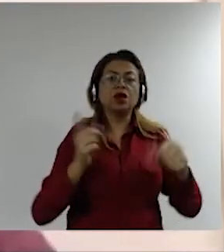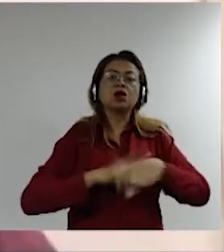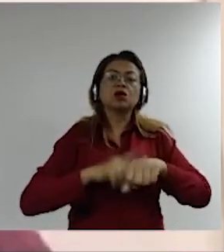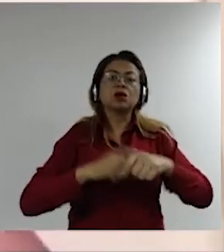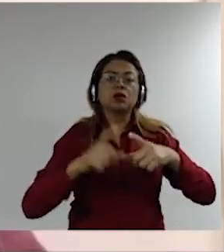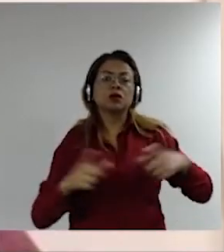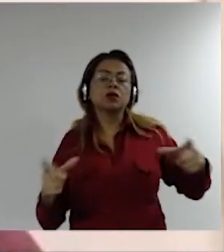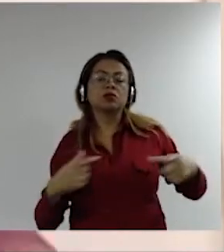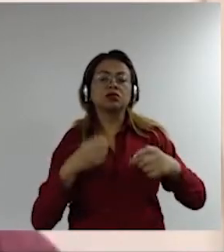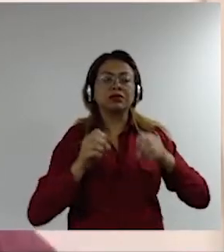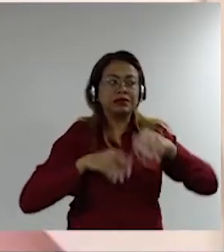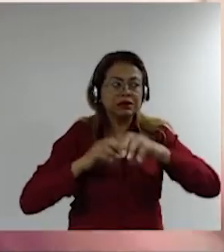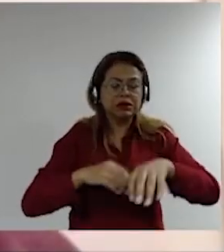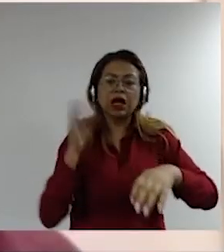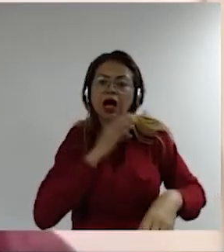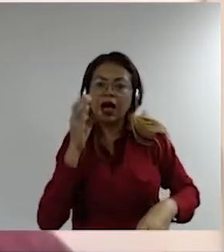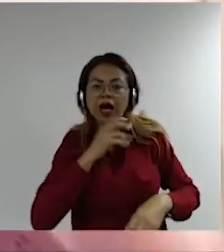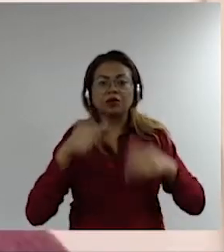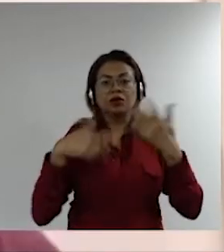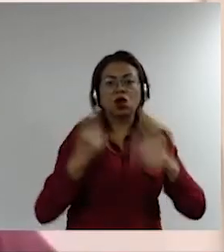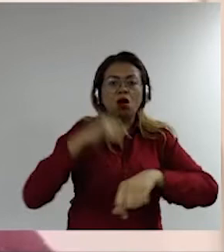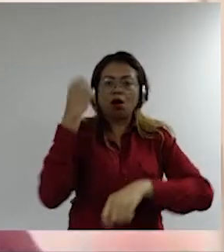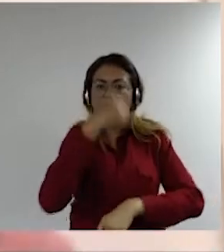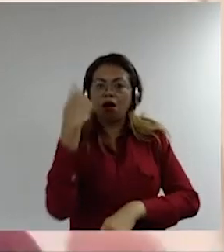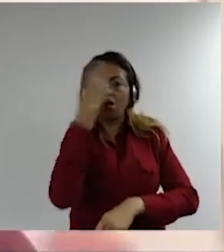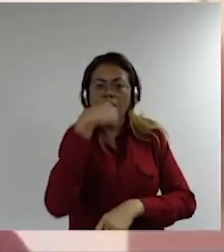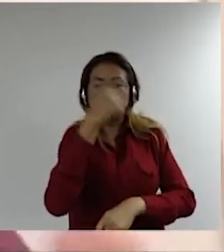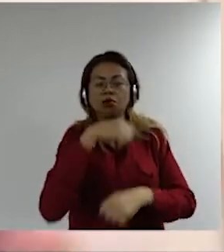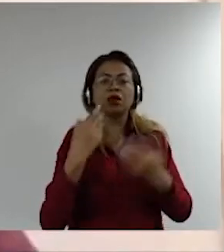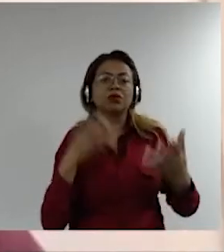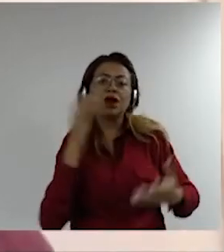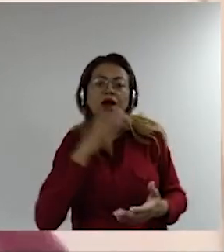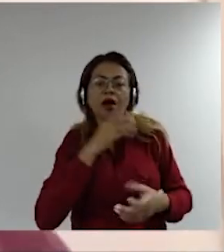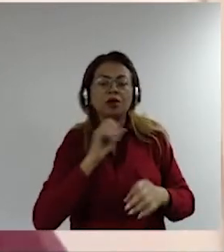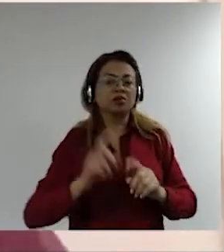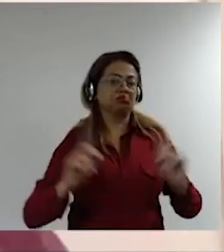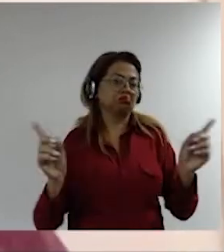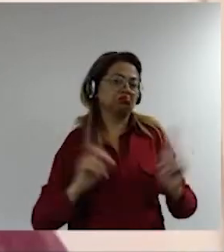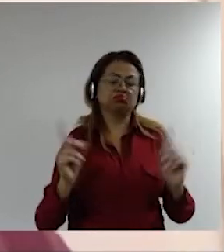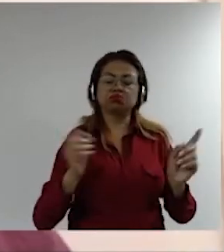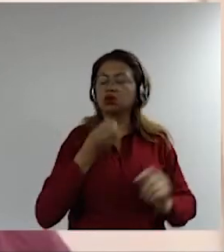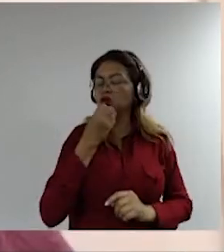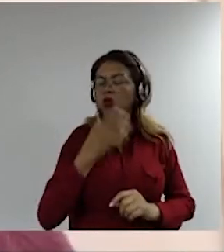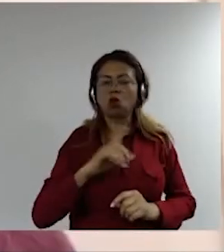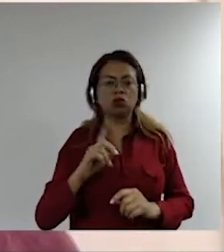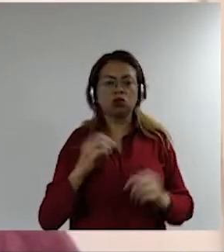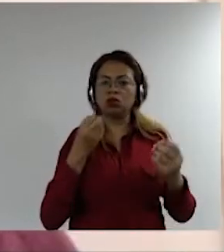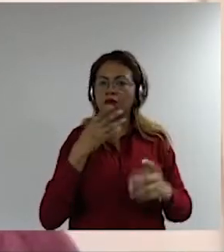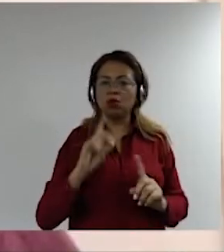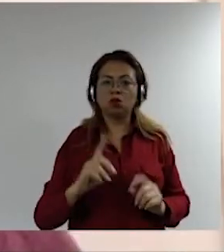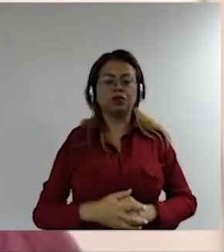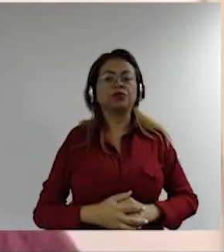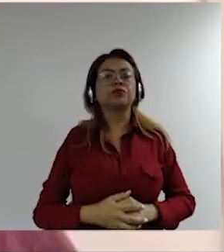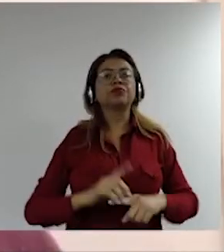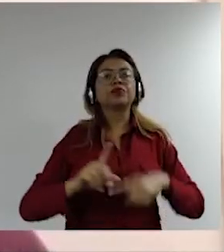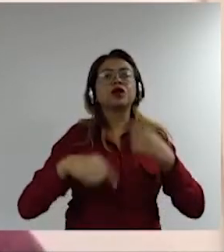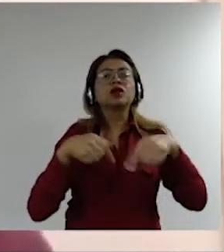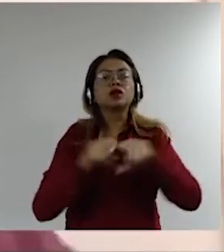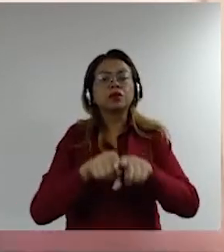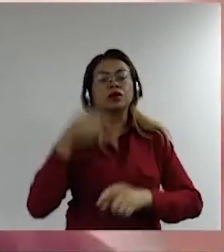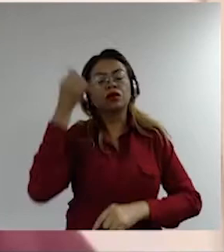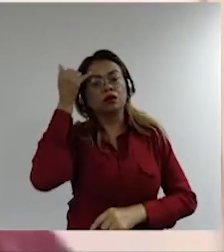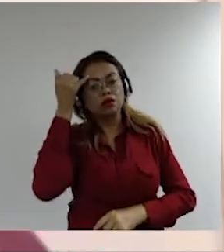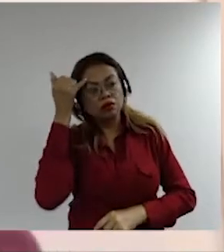ensino de massa, correndo o tempo integral, muito mais horas, fim de semana, etc. Essas coisas não são boas, não é? E a ideia de que